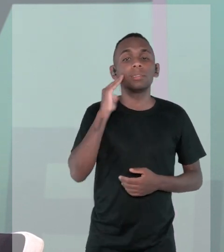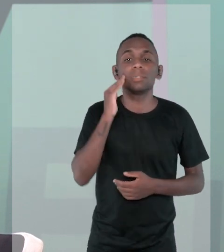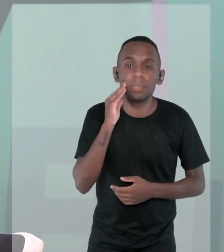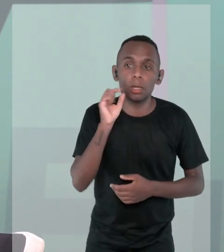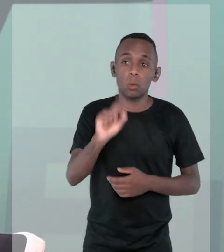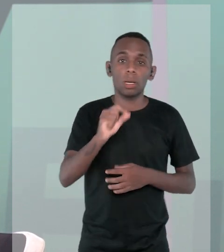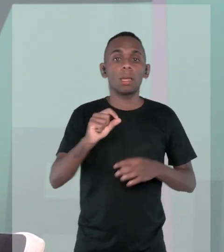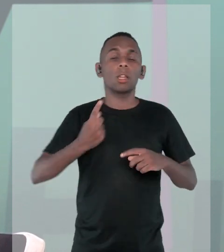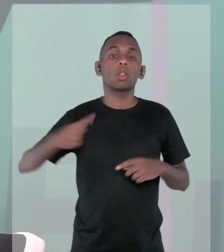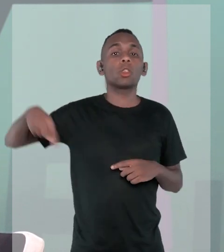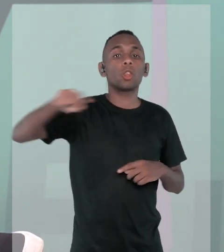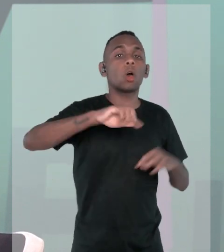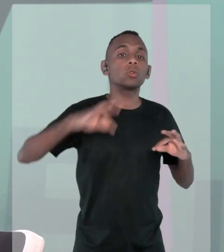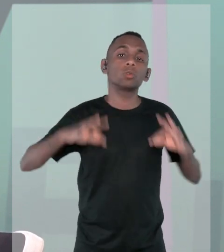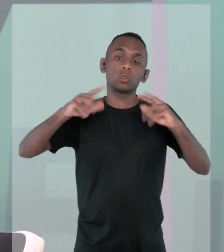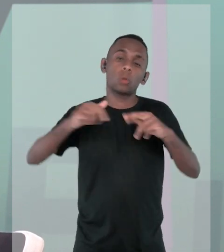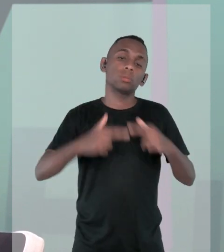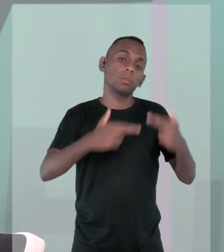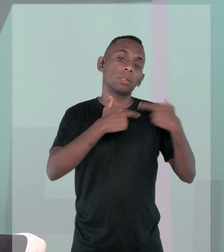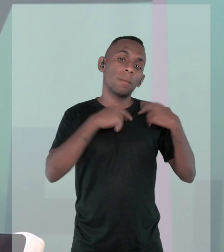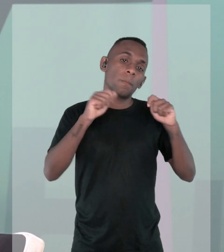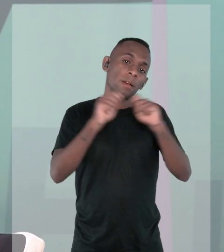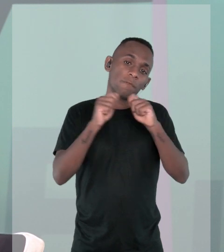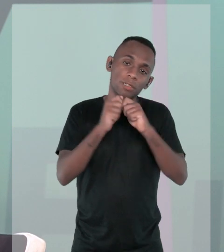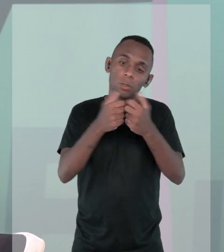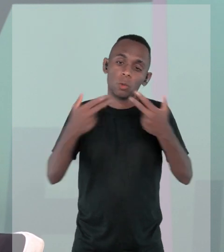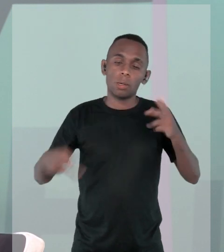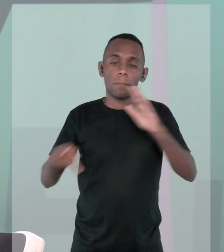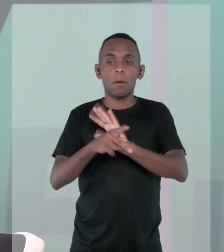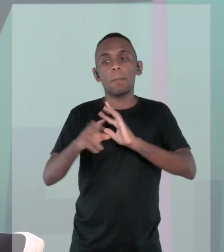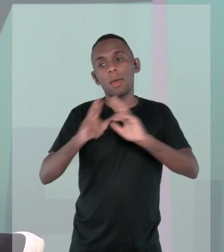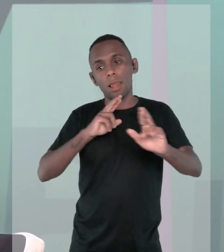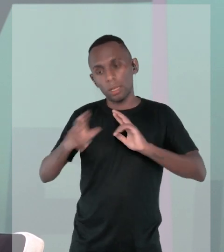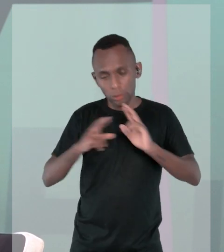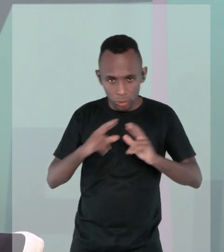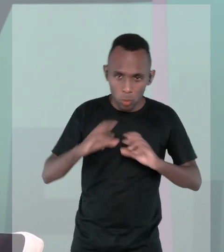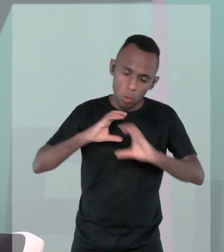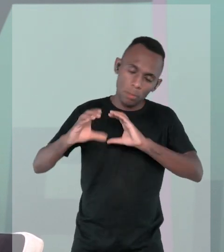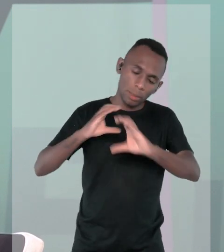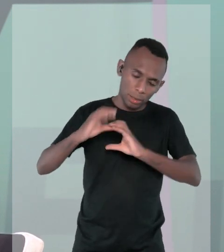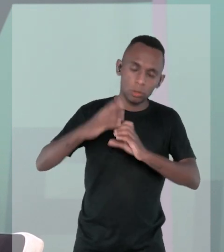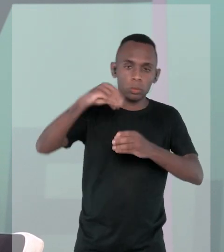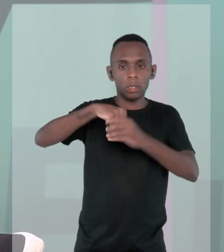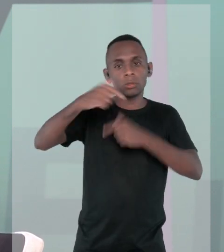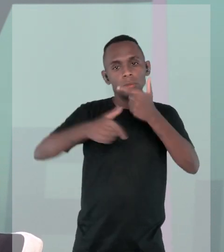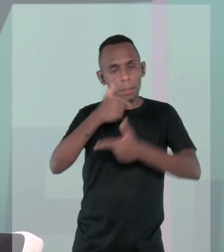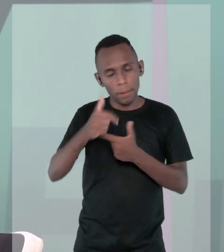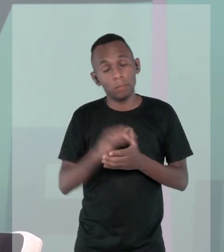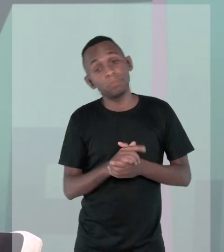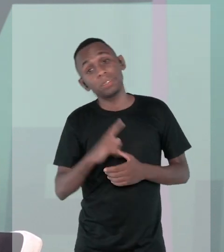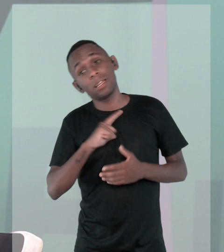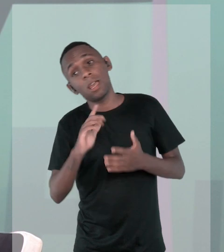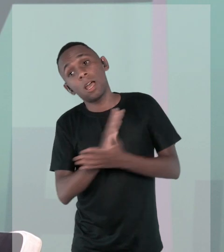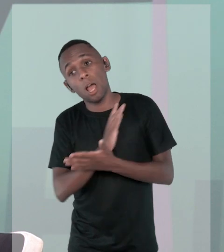a todos nós fazer algo em prol da comunicação das empresas onde nós estamos. Tem gente